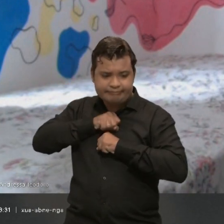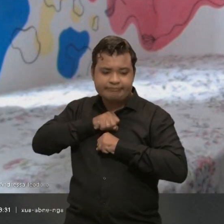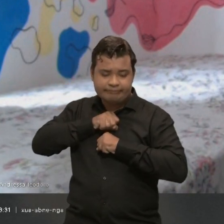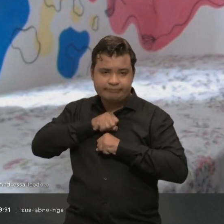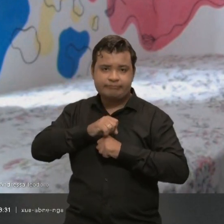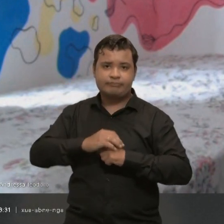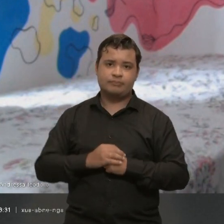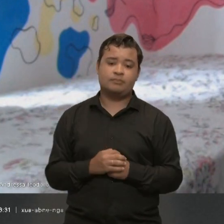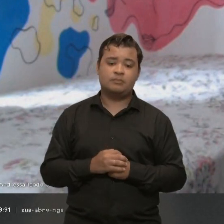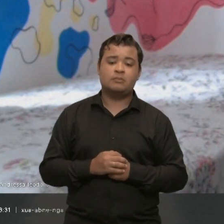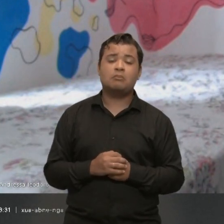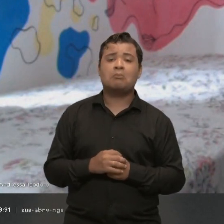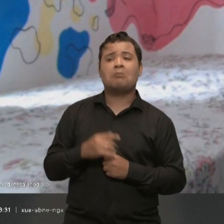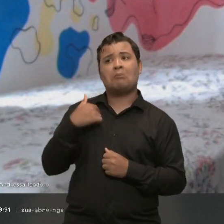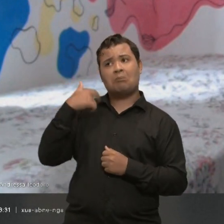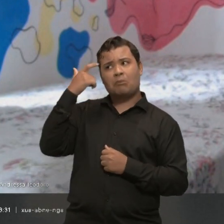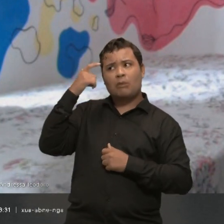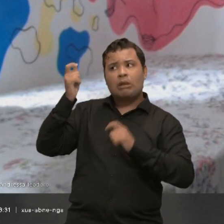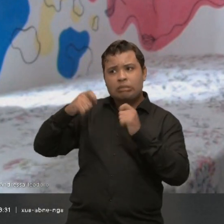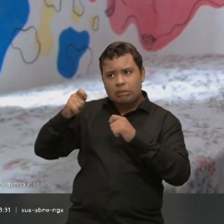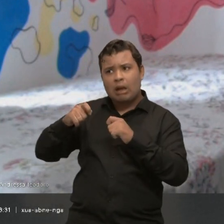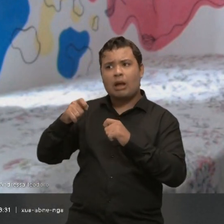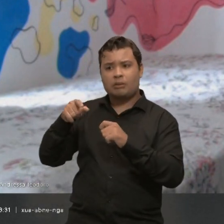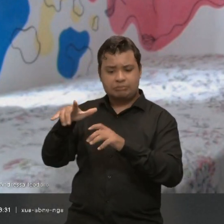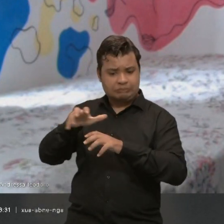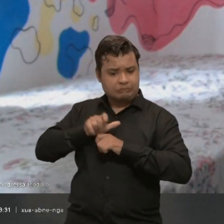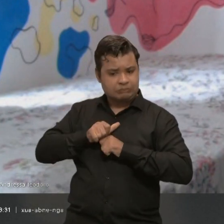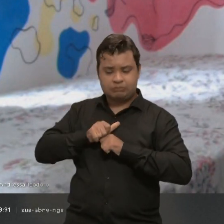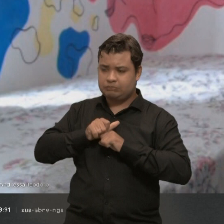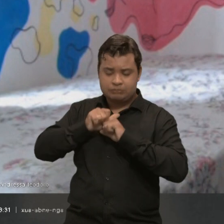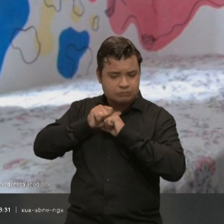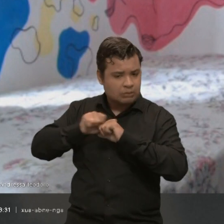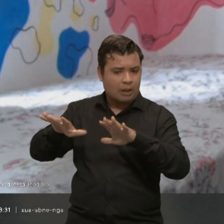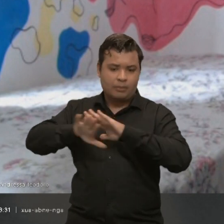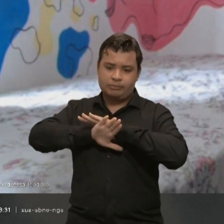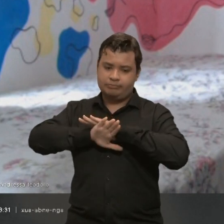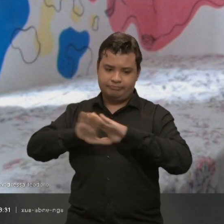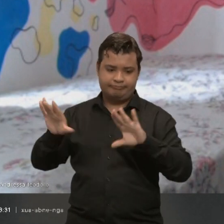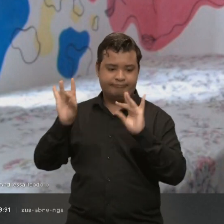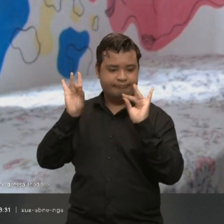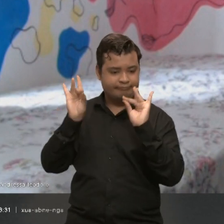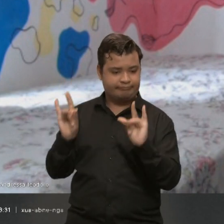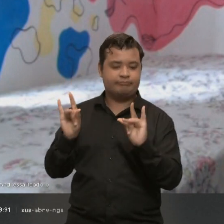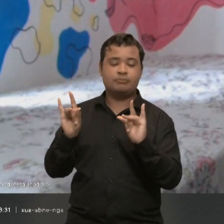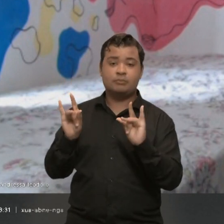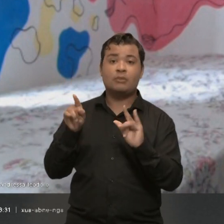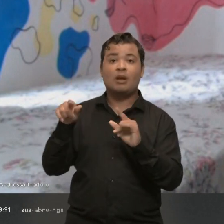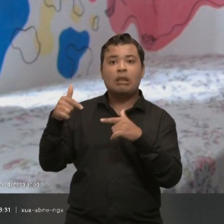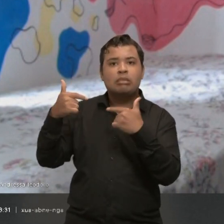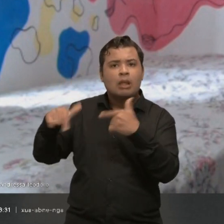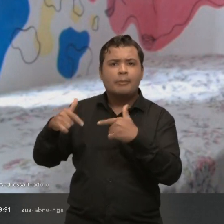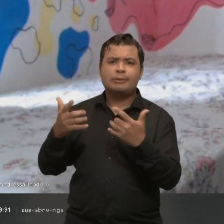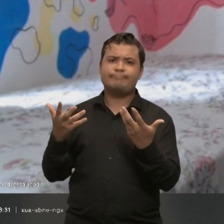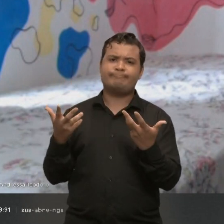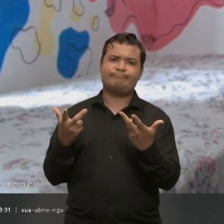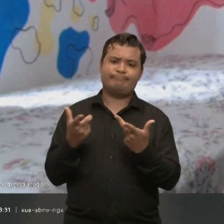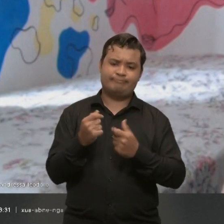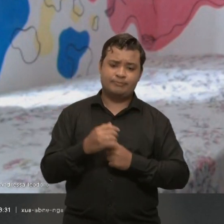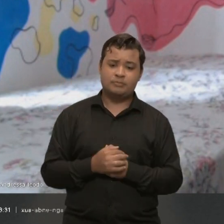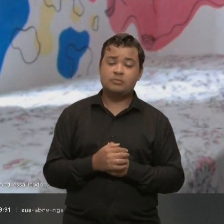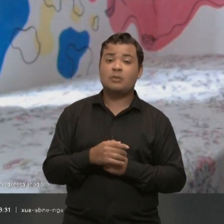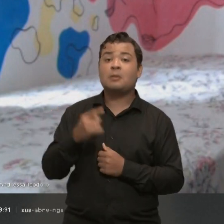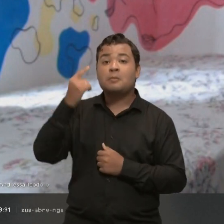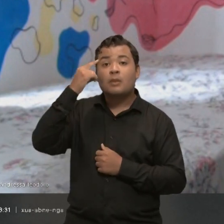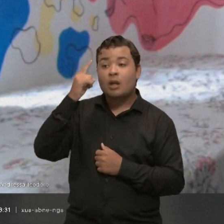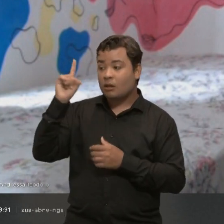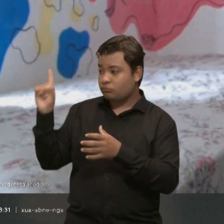incluído, então isso também pode ser desconstruído. É um trabalho incrível, o nível de reincidência da violência com pessoas